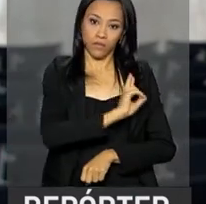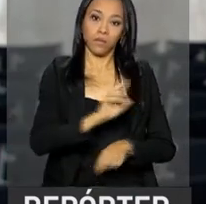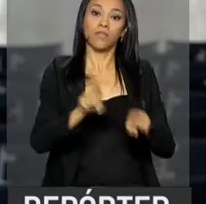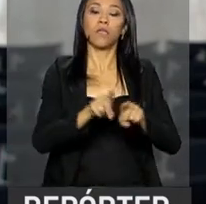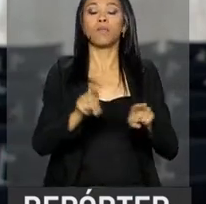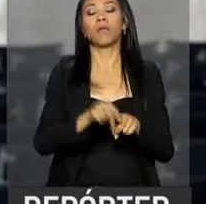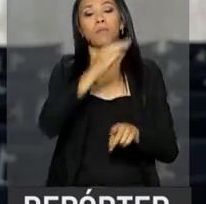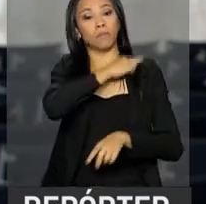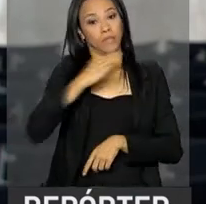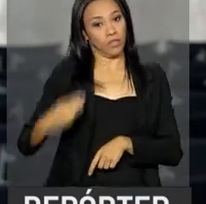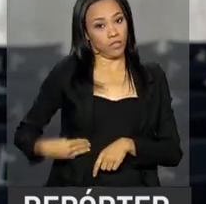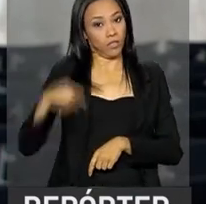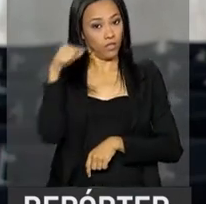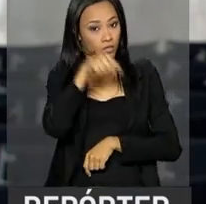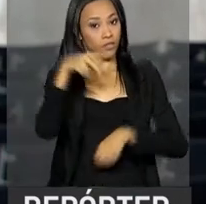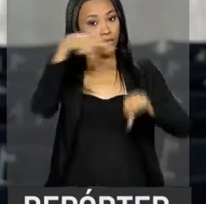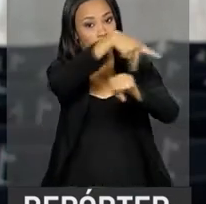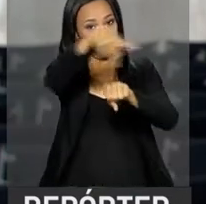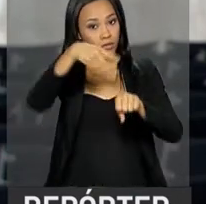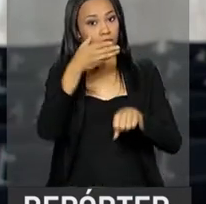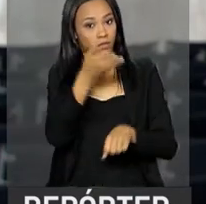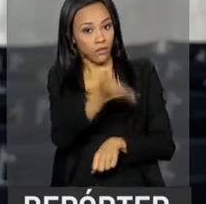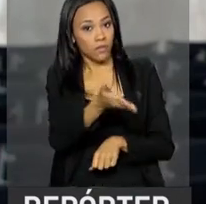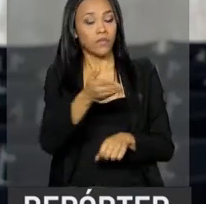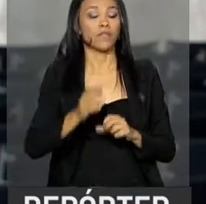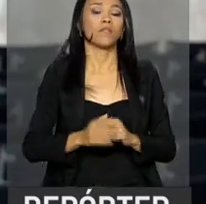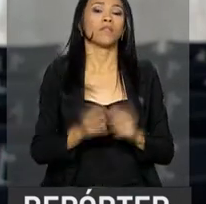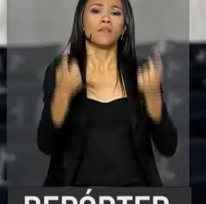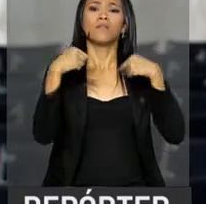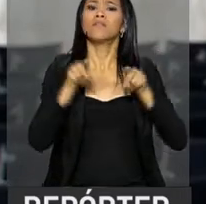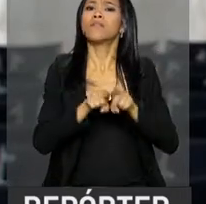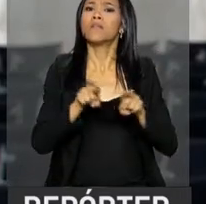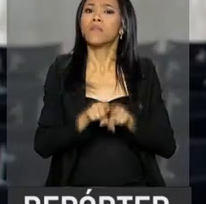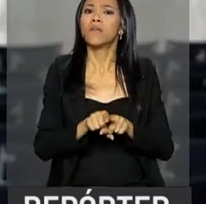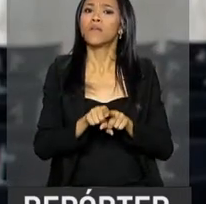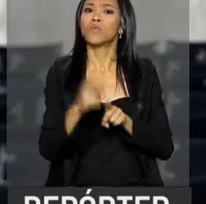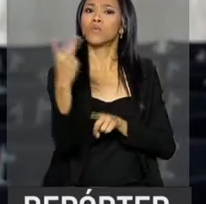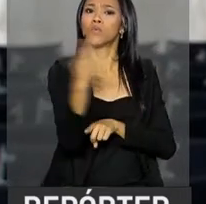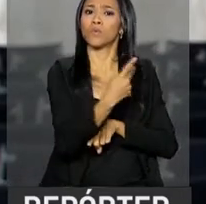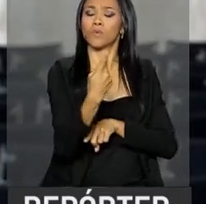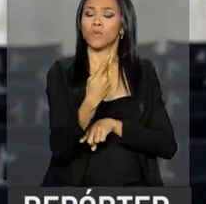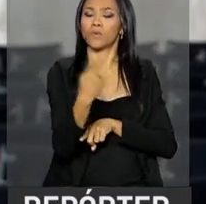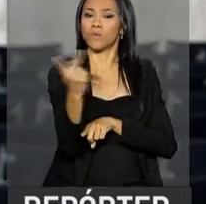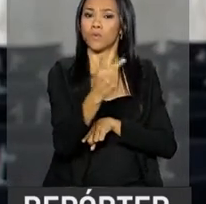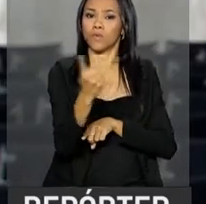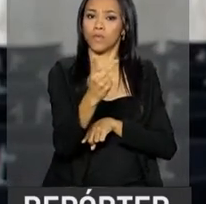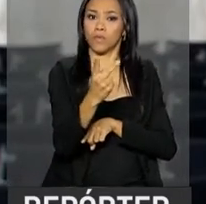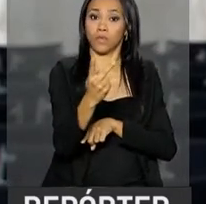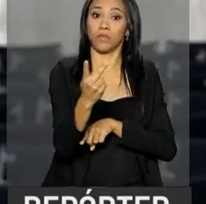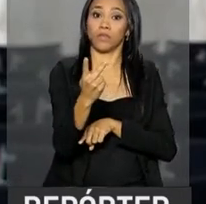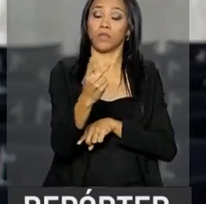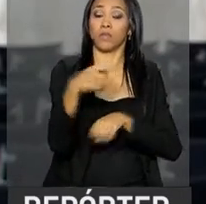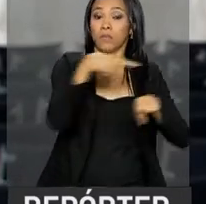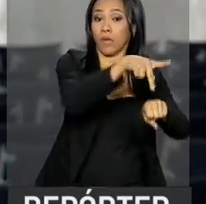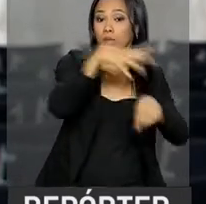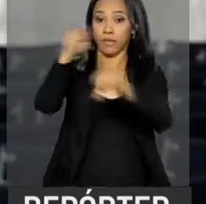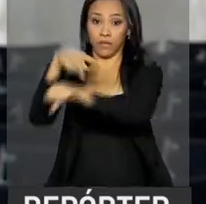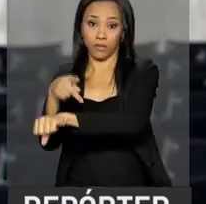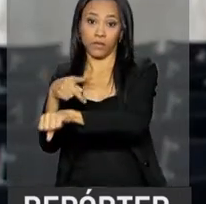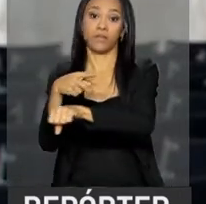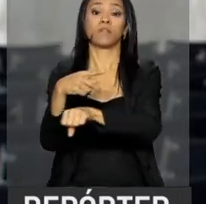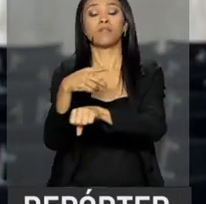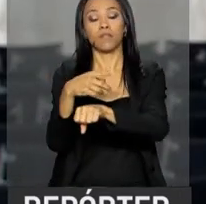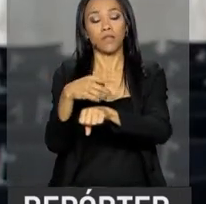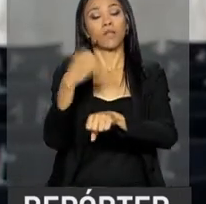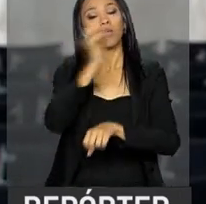está em oslo capital da noruega e também nos dois países o tanto na rússia quanto na noruega o presidente michel temer